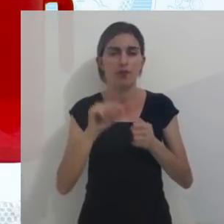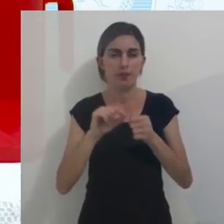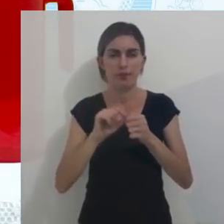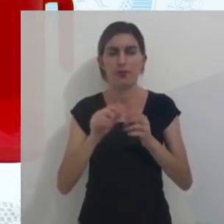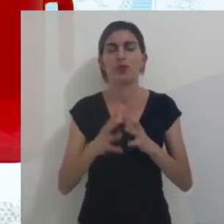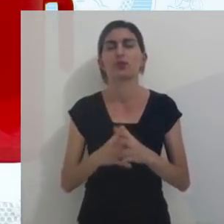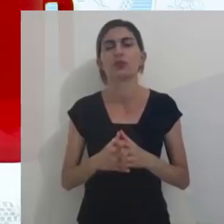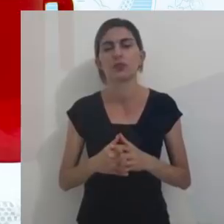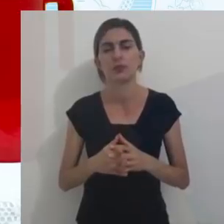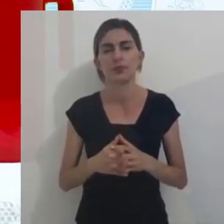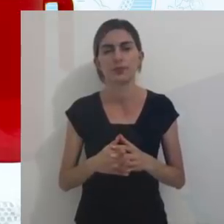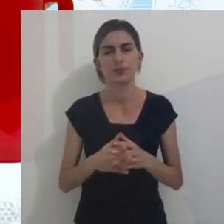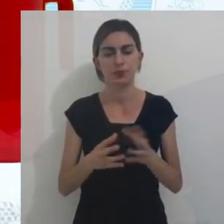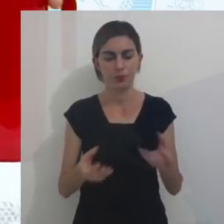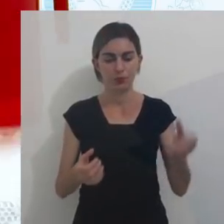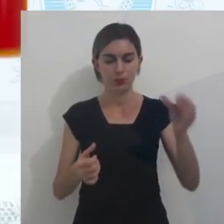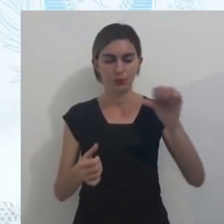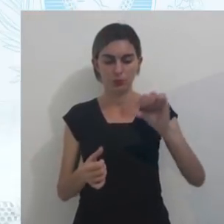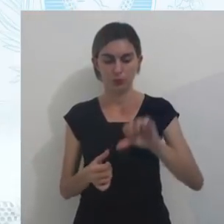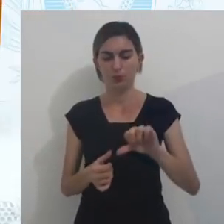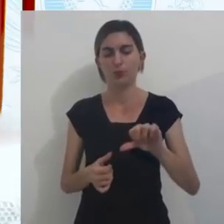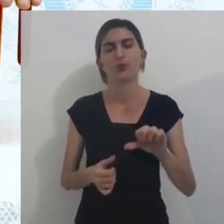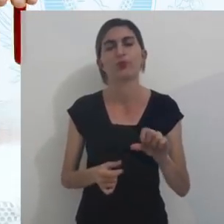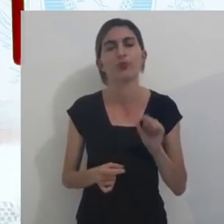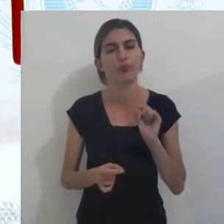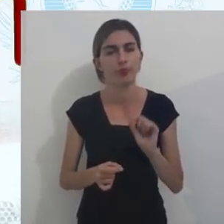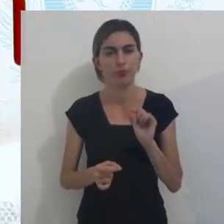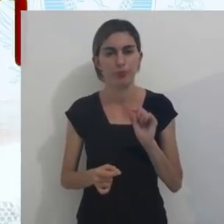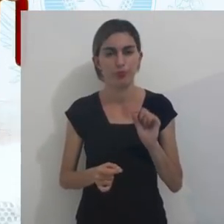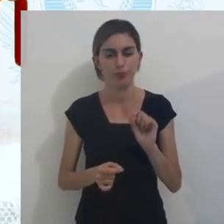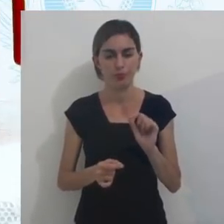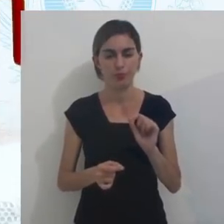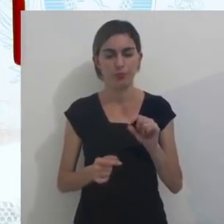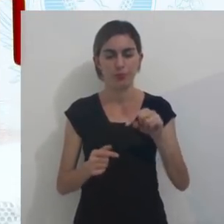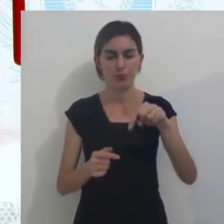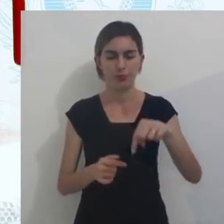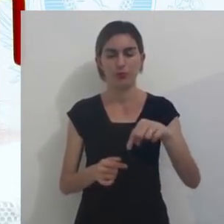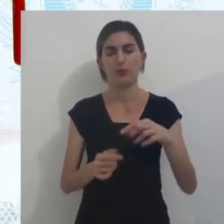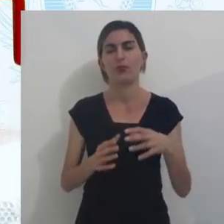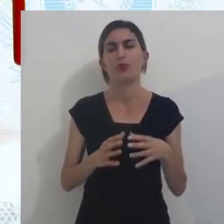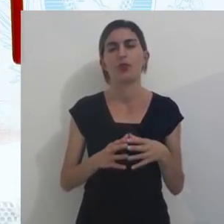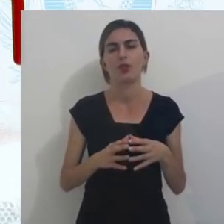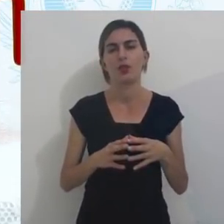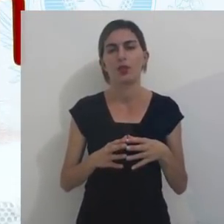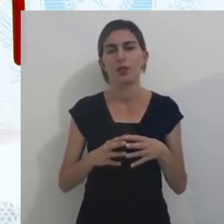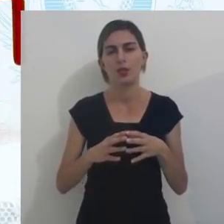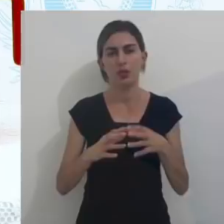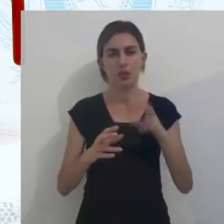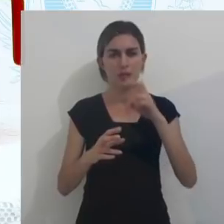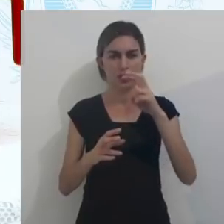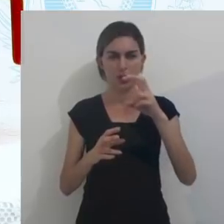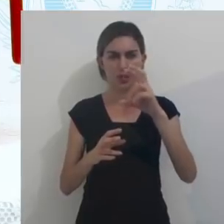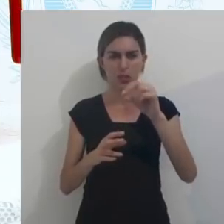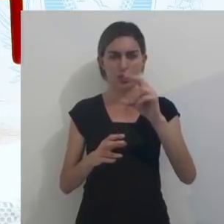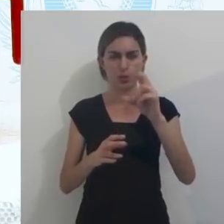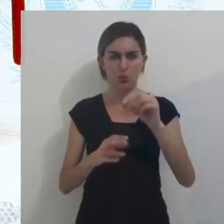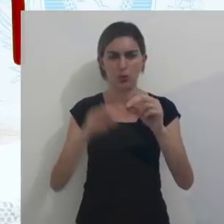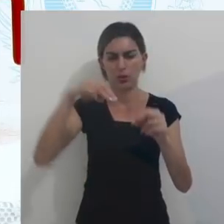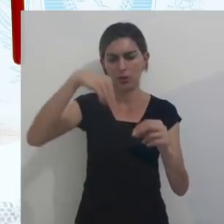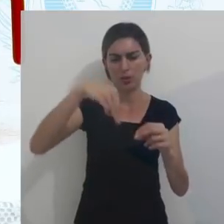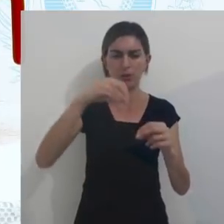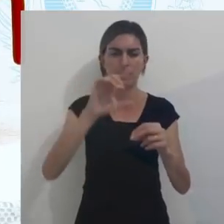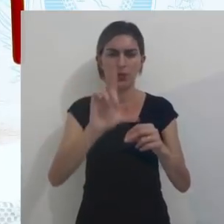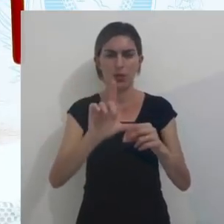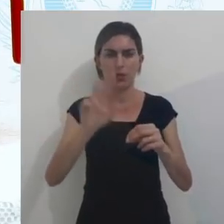fiz. Eu coloquei aqui, né, na graduação, eu coloquei 50 ml